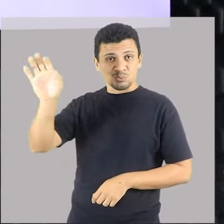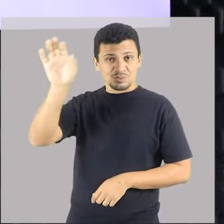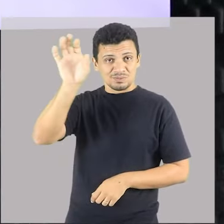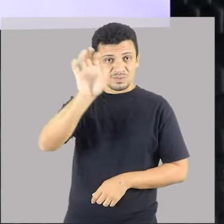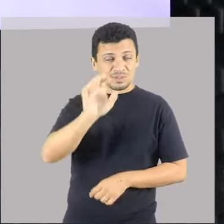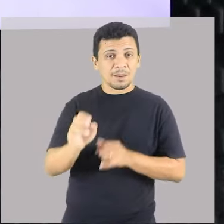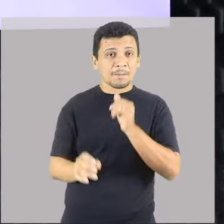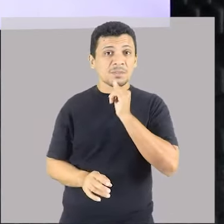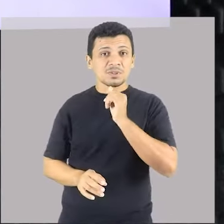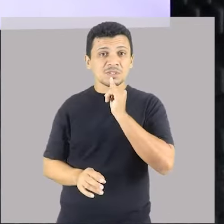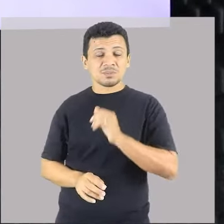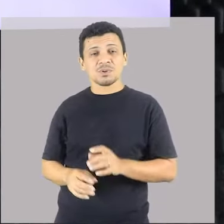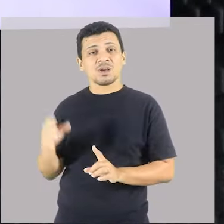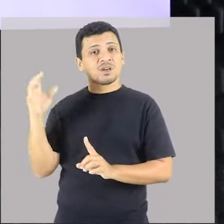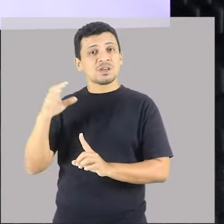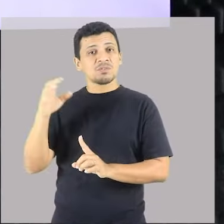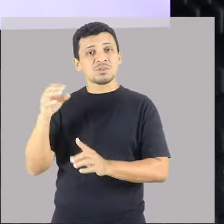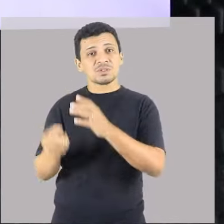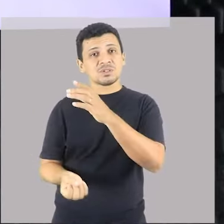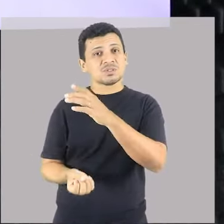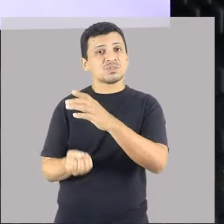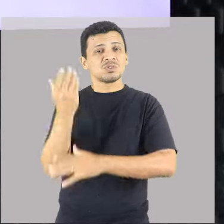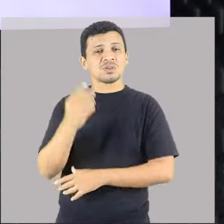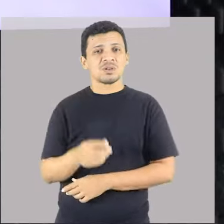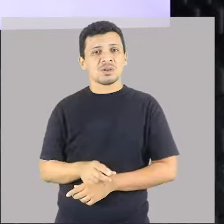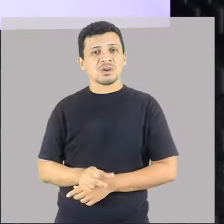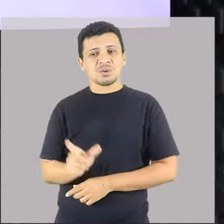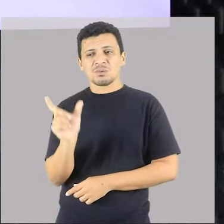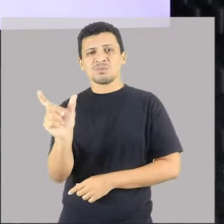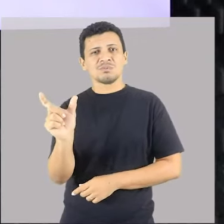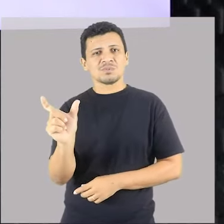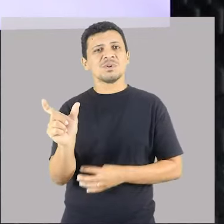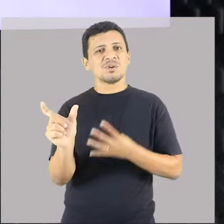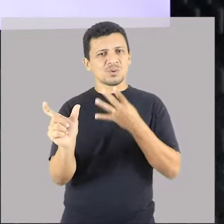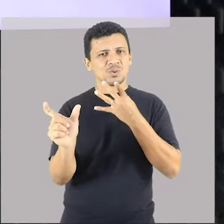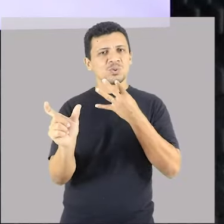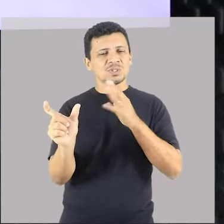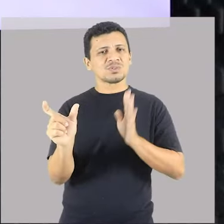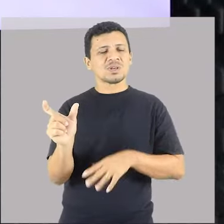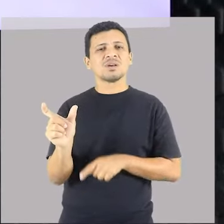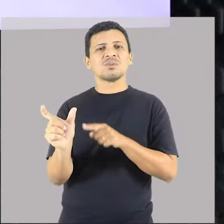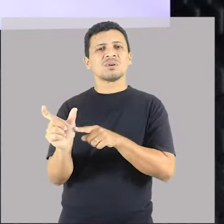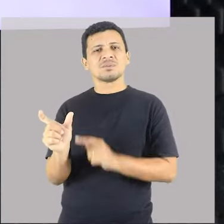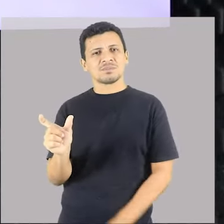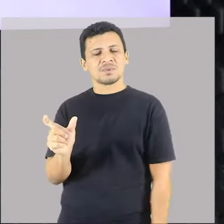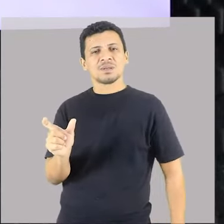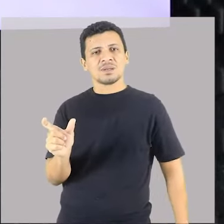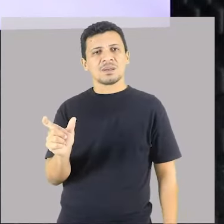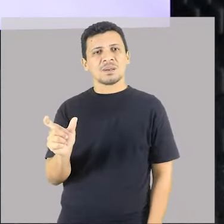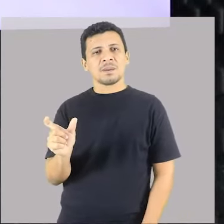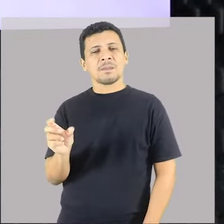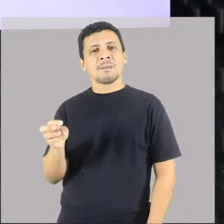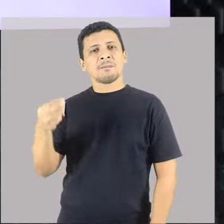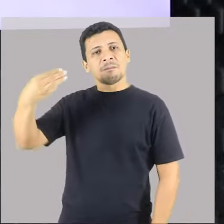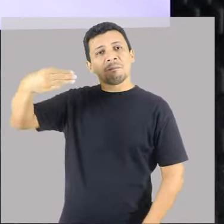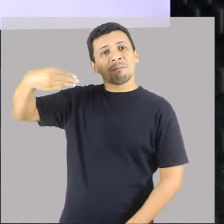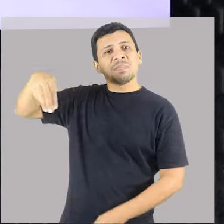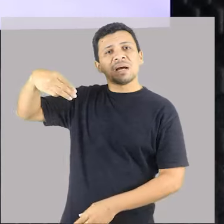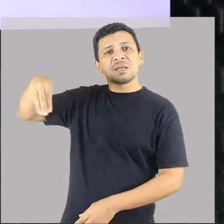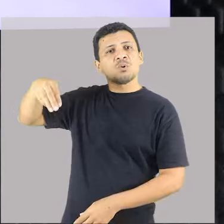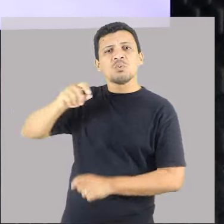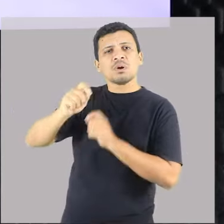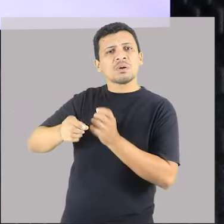que por exemplo influencia a criação de um termo que acredito que você já possa ter escutado estudante tá que é o termo o Maranhão do estado do Meio Norte